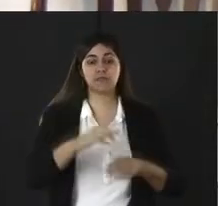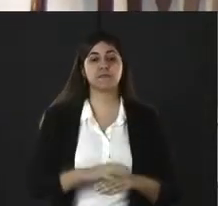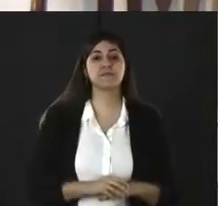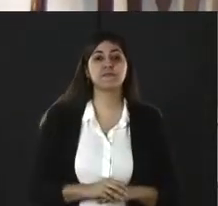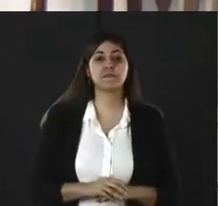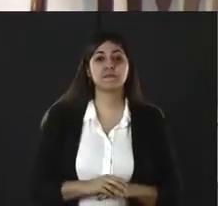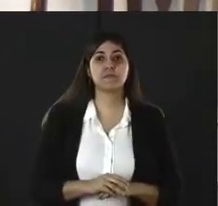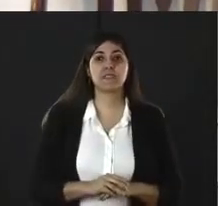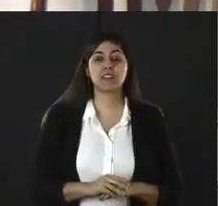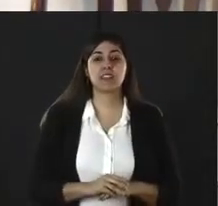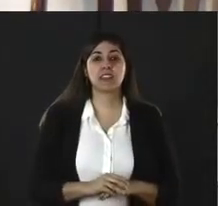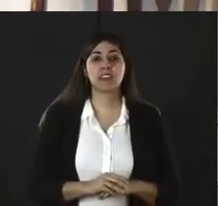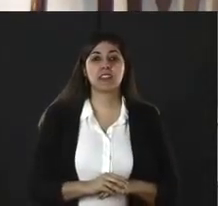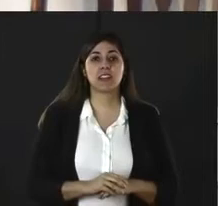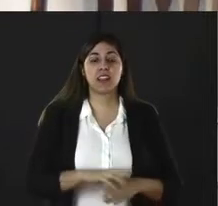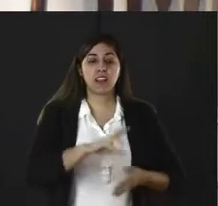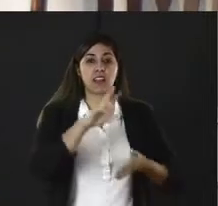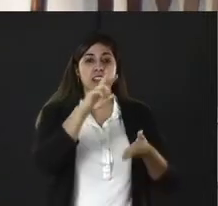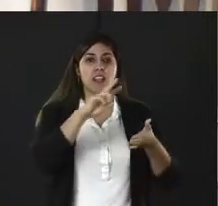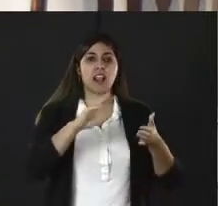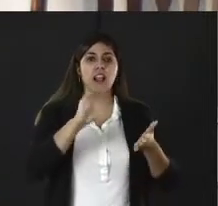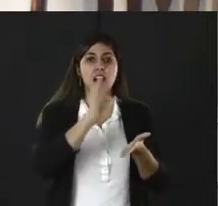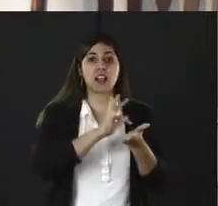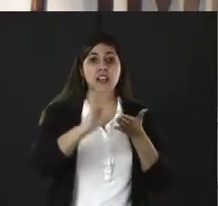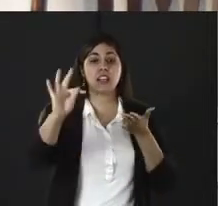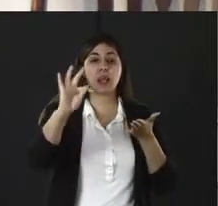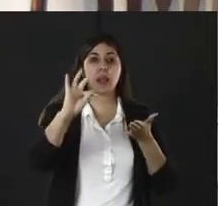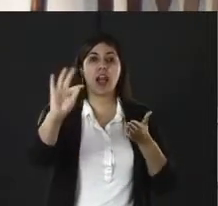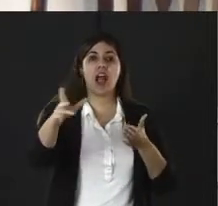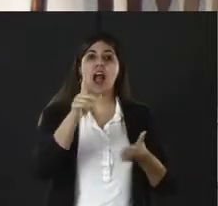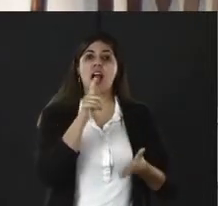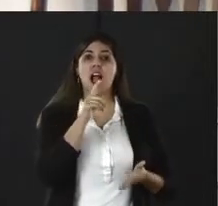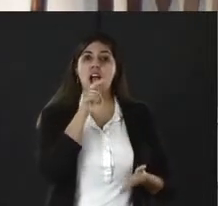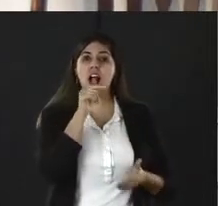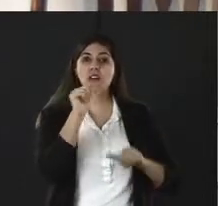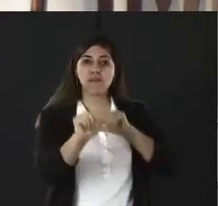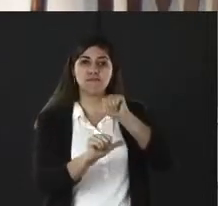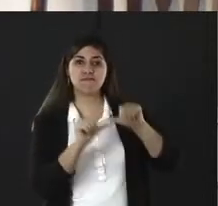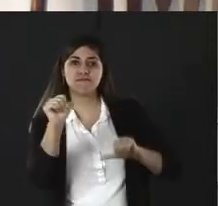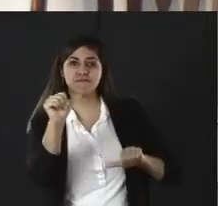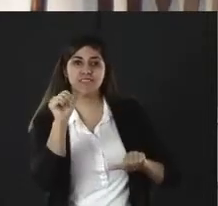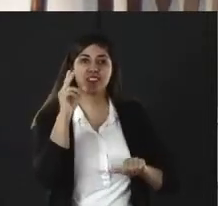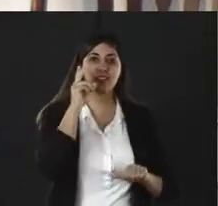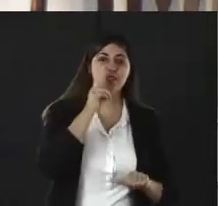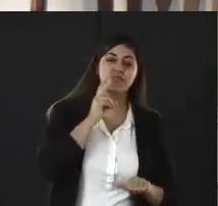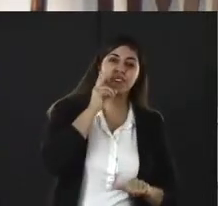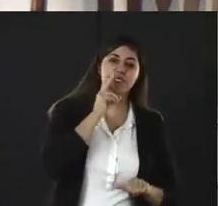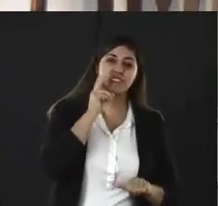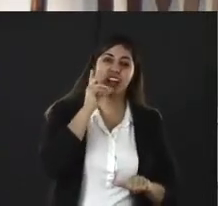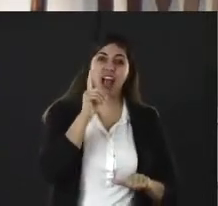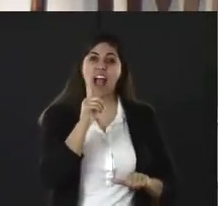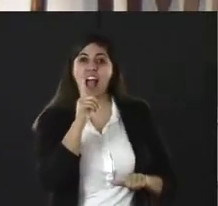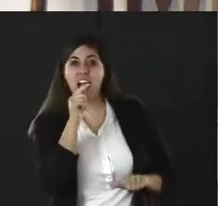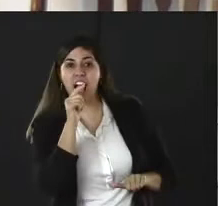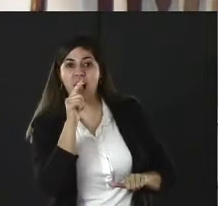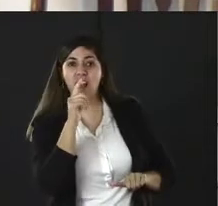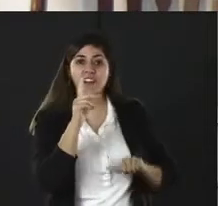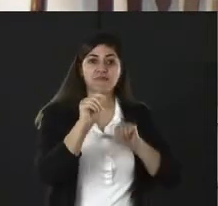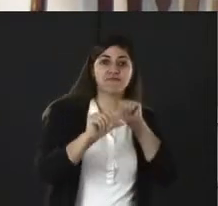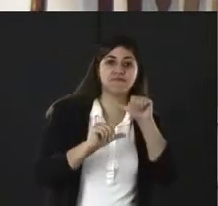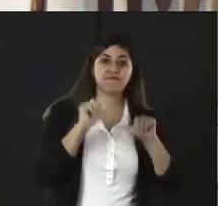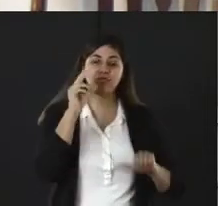eu dei o tema essa meditação de da água para o vinho da água para o vinho porque foi a